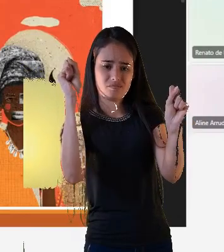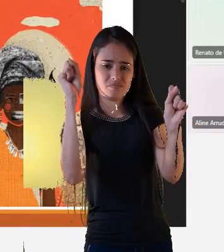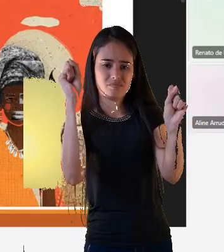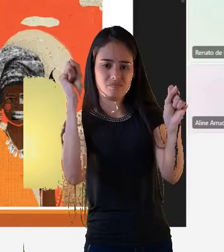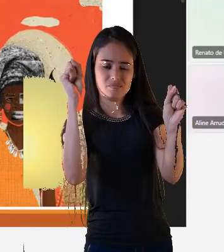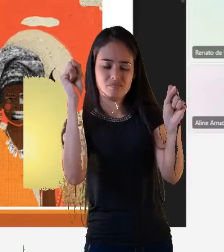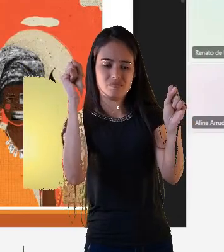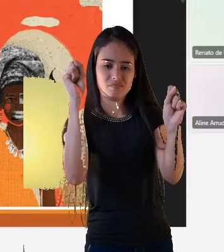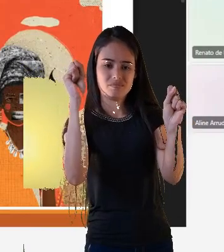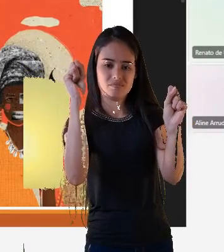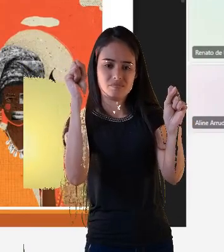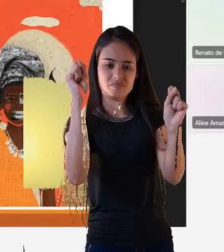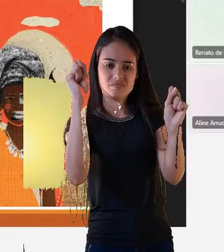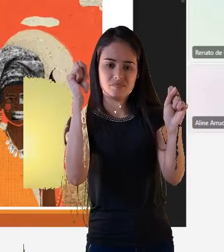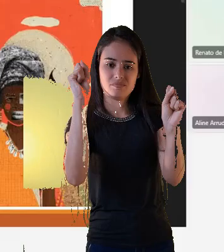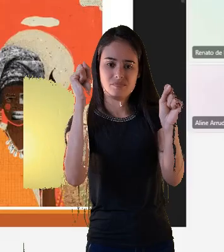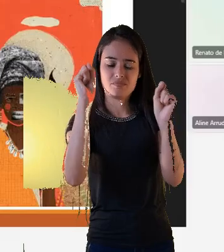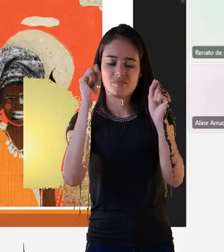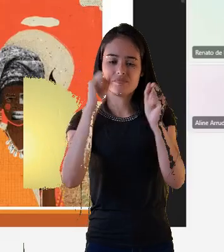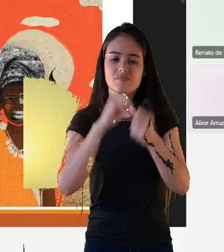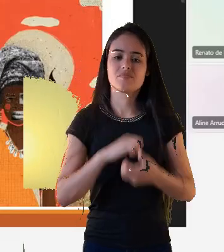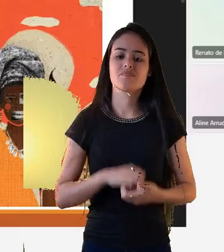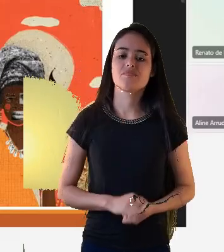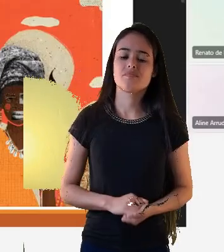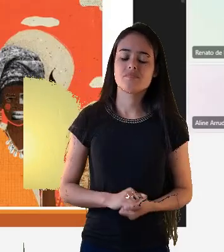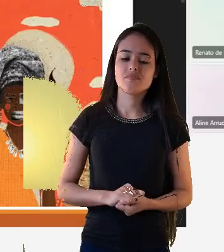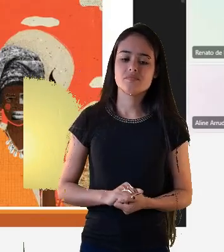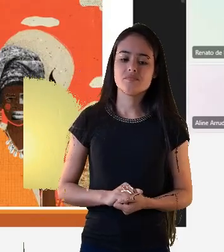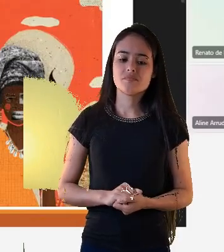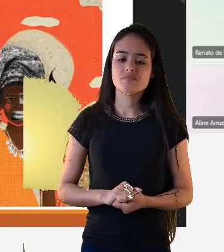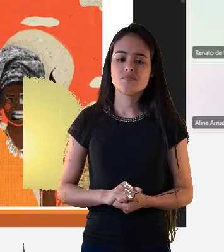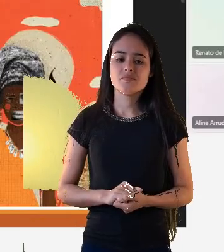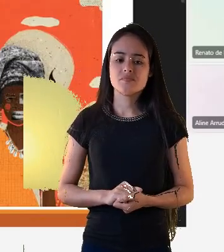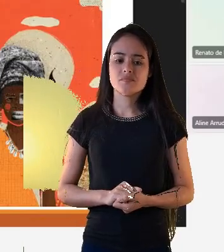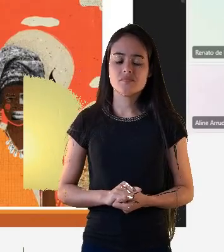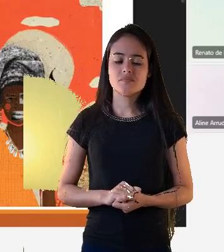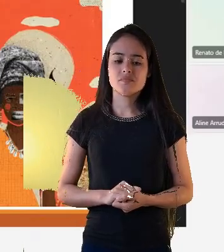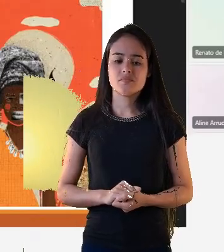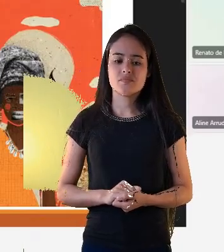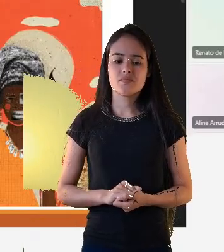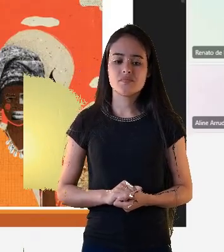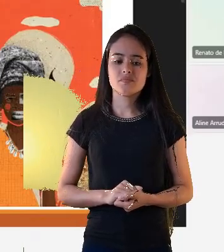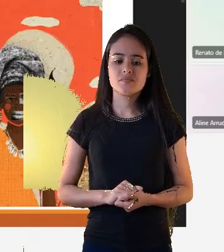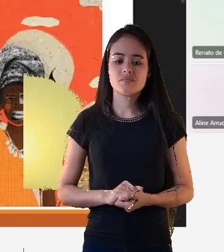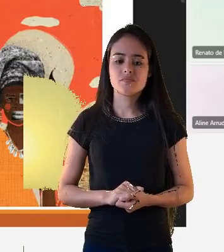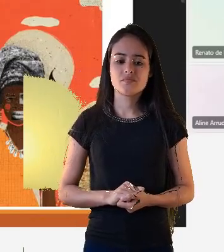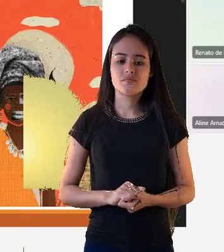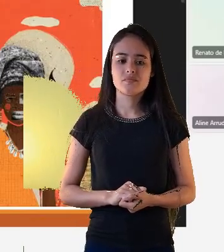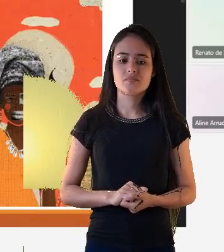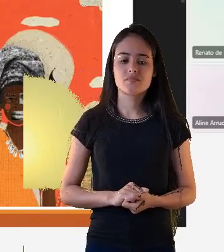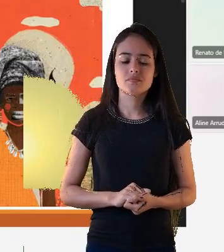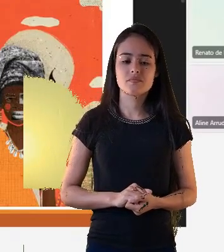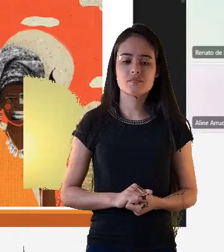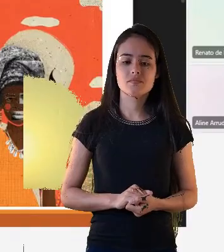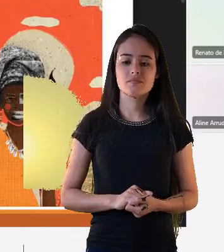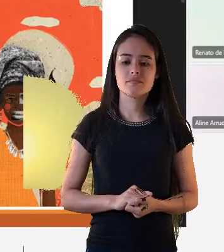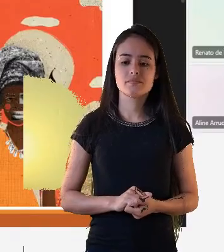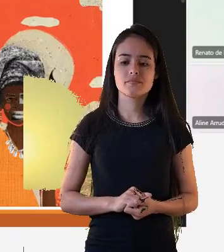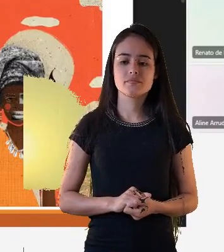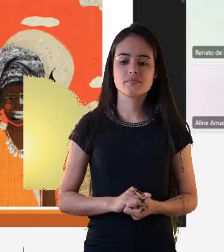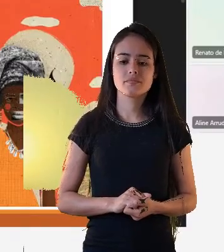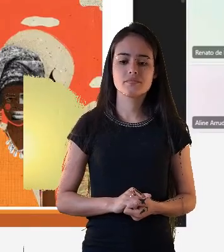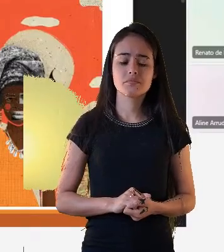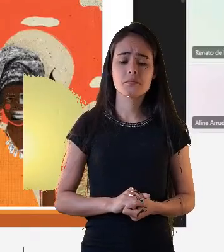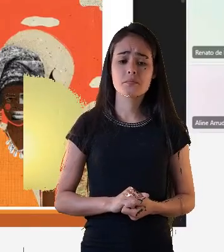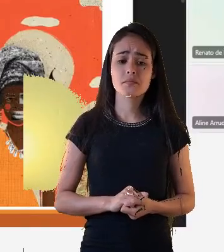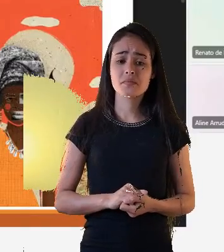da escravização, né? Mas também a independência do país, né? Porque existia,